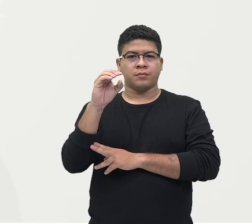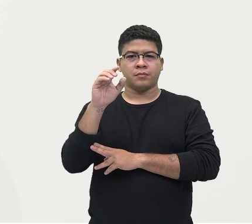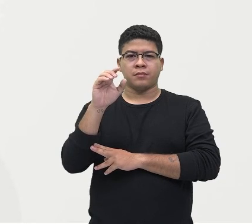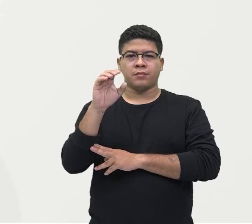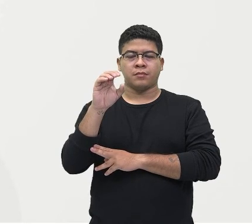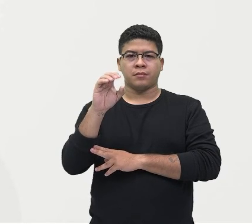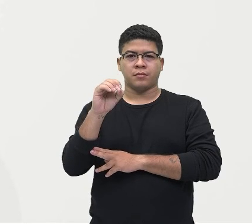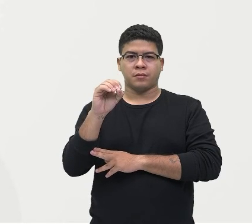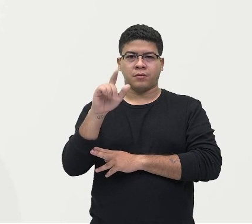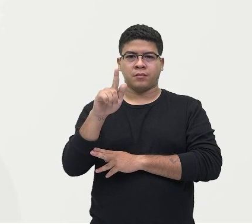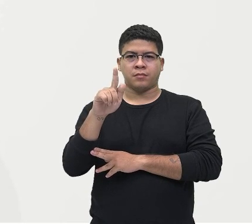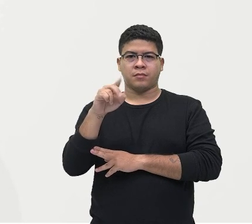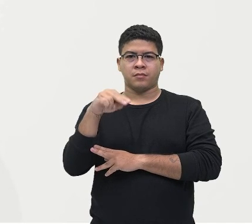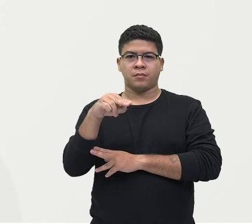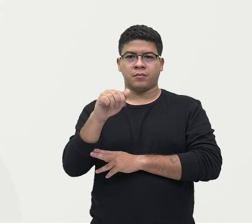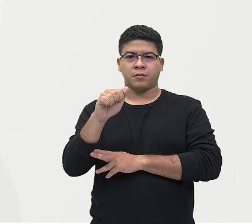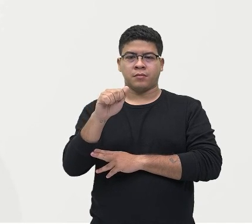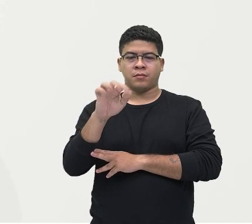Posso marcar